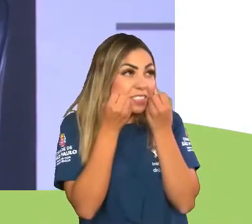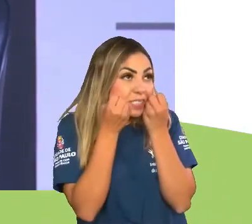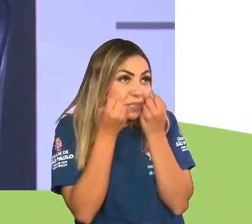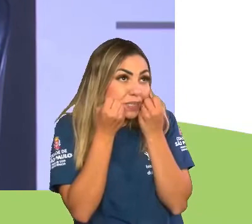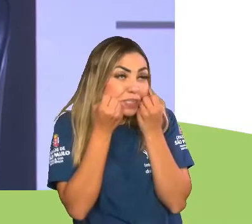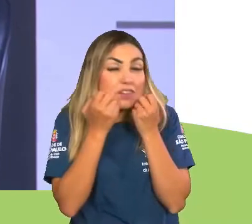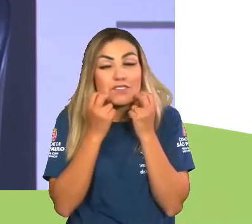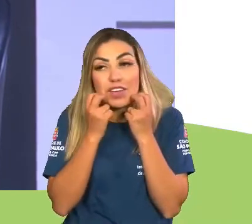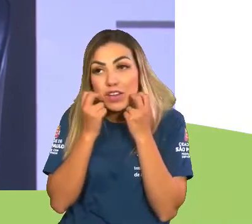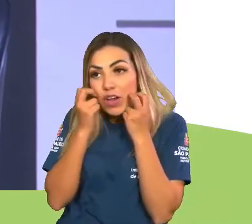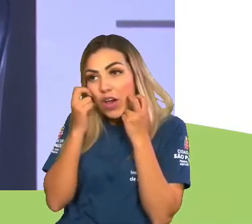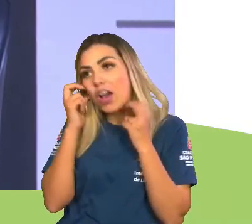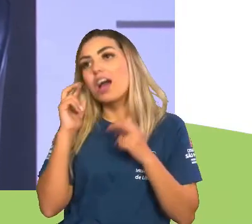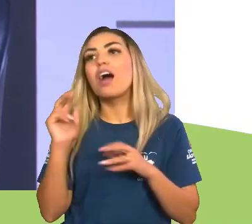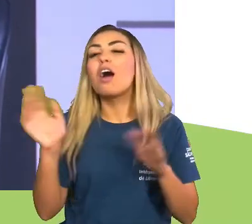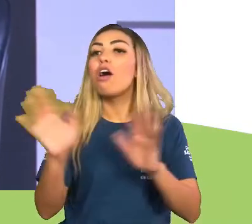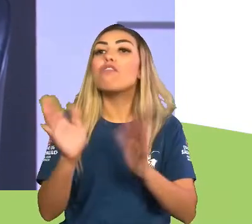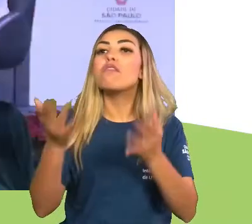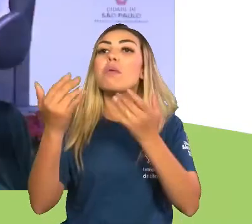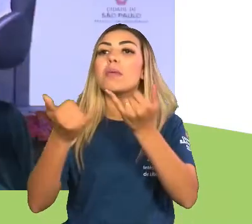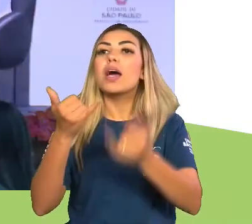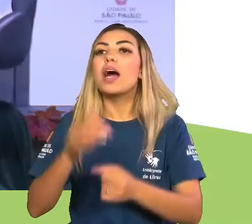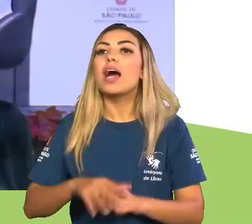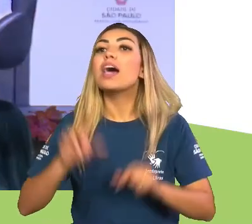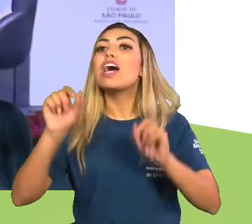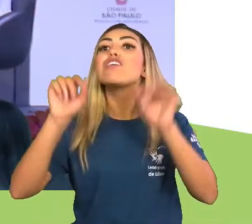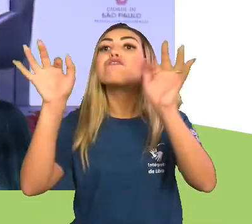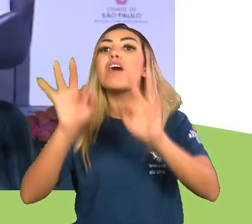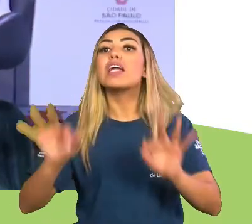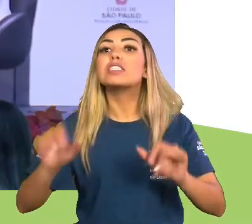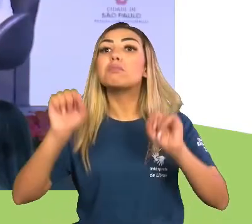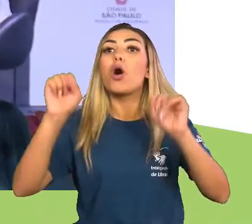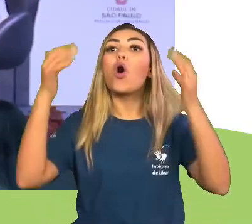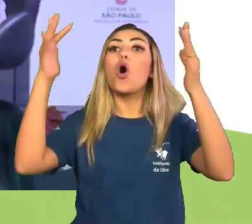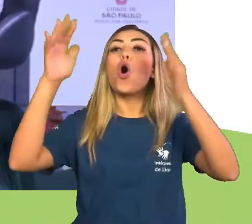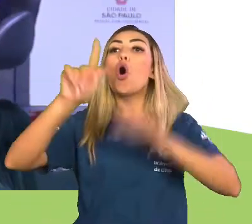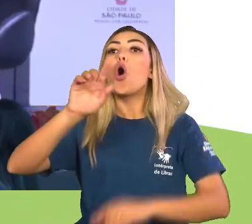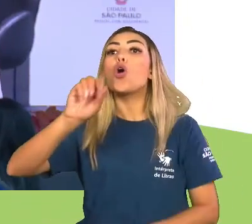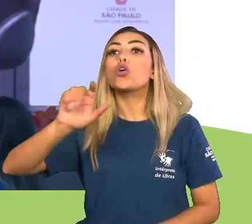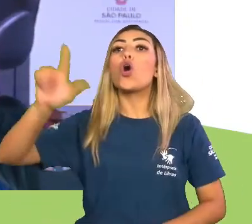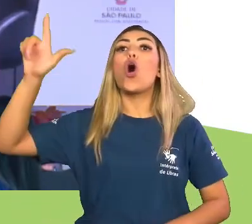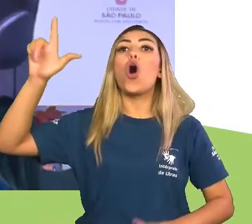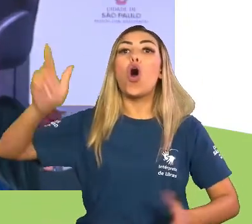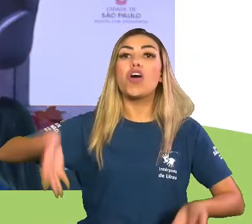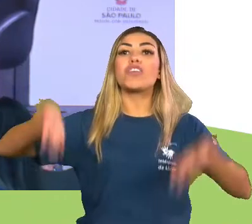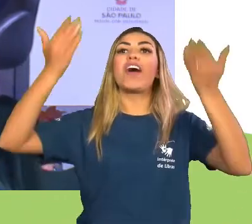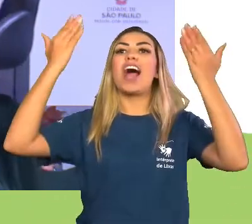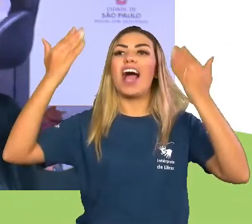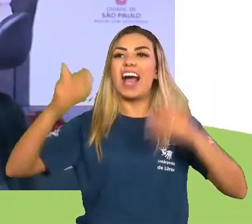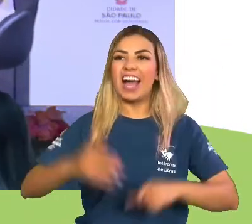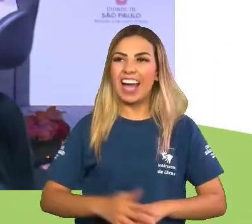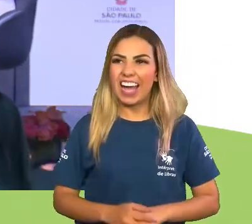Não, vamos fazer uma brincadeira para ele. Quem está feliz, levanta a mão e grita gol!